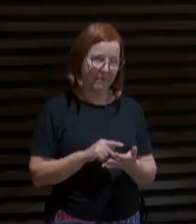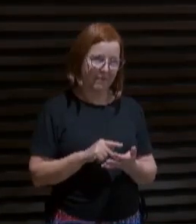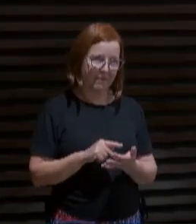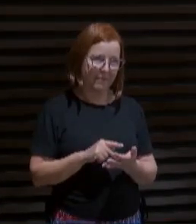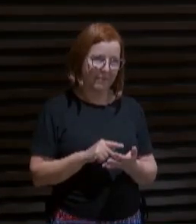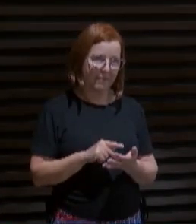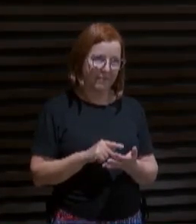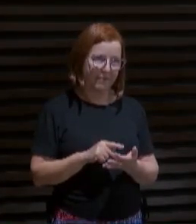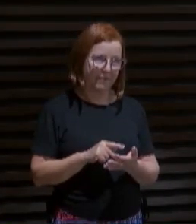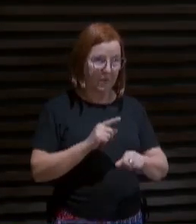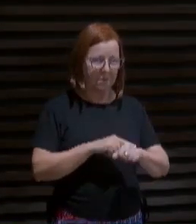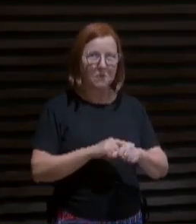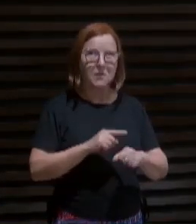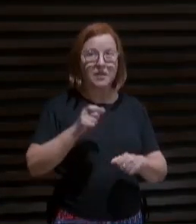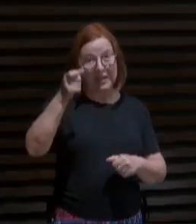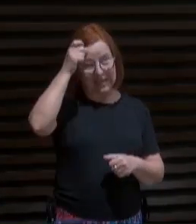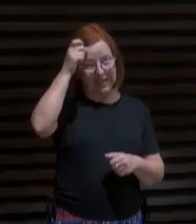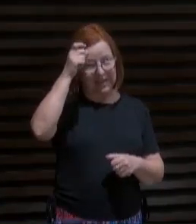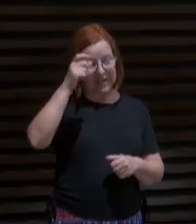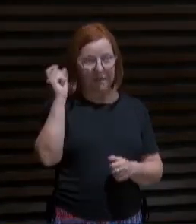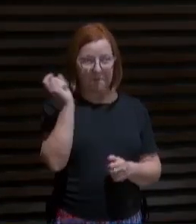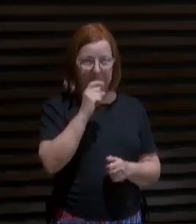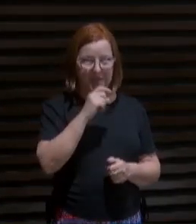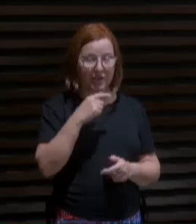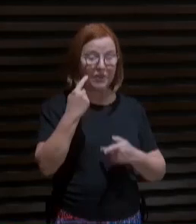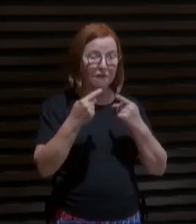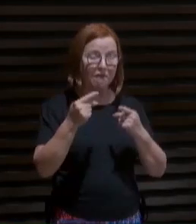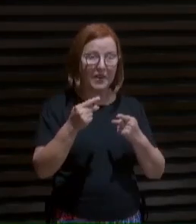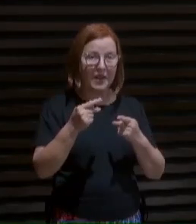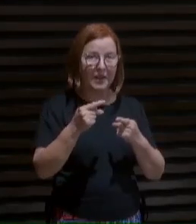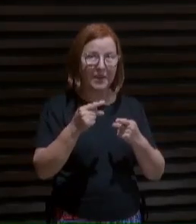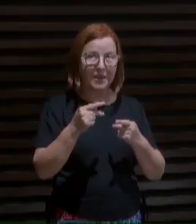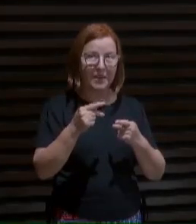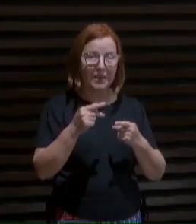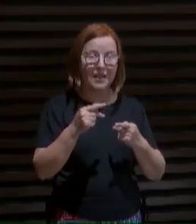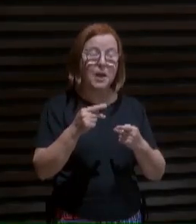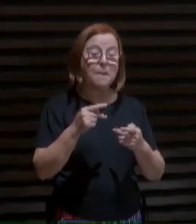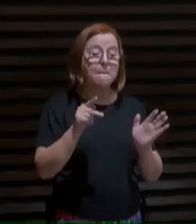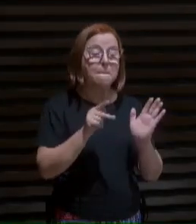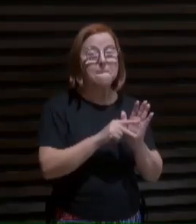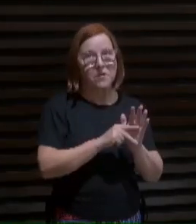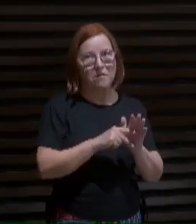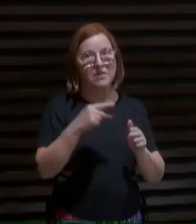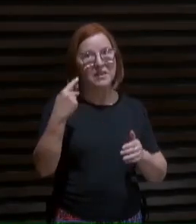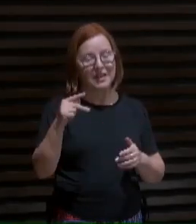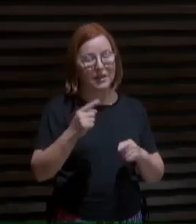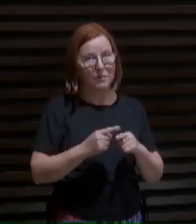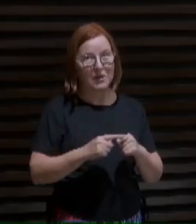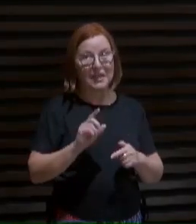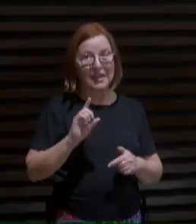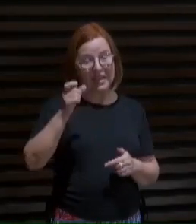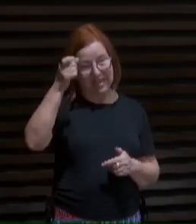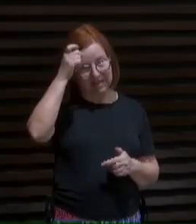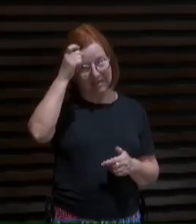Quando ele profere mentira, fala do que lhe é próprio, porque é mentiroso e pai da mentira.